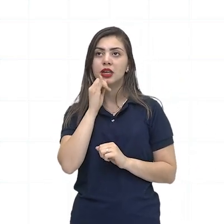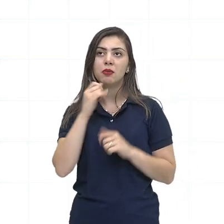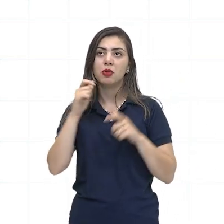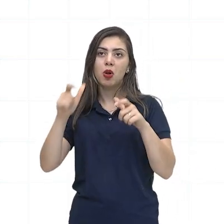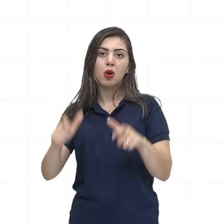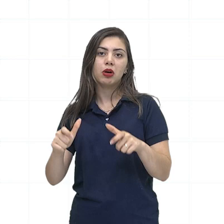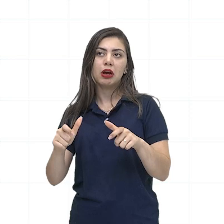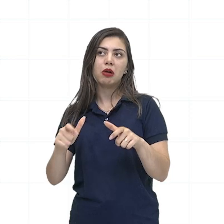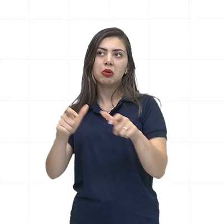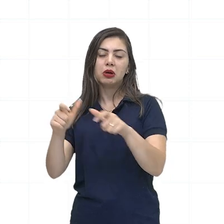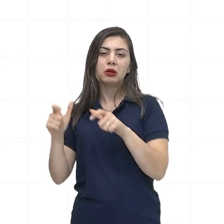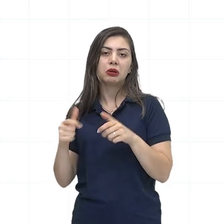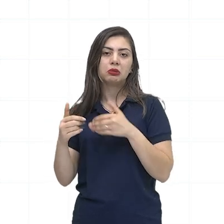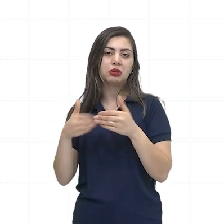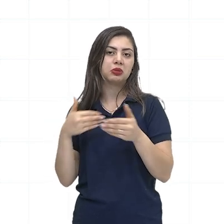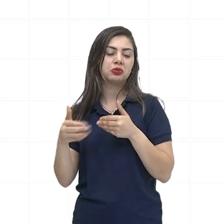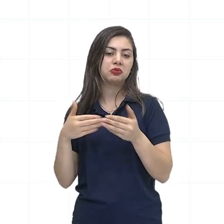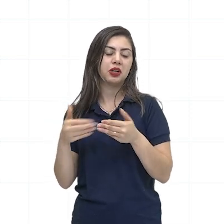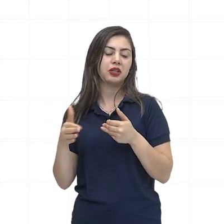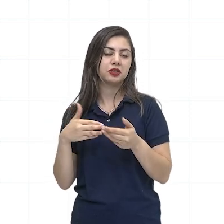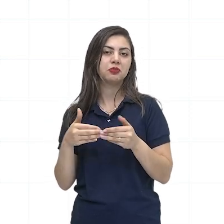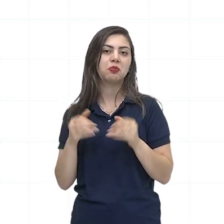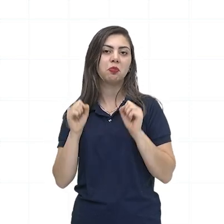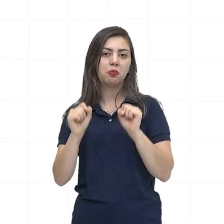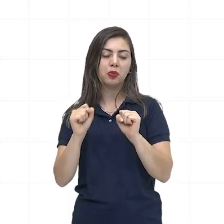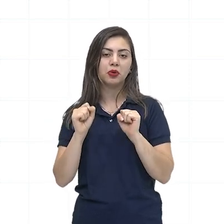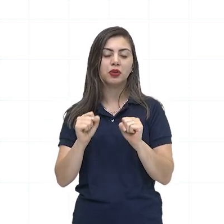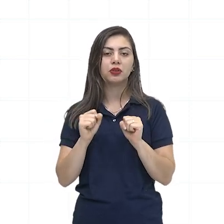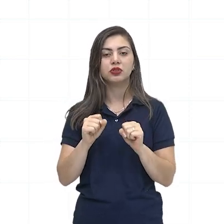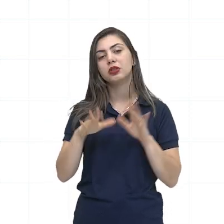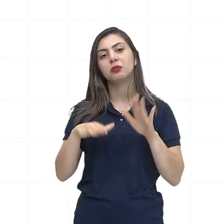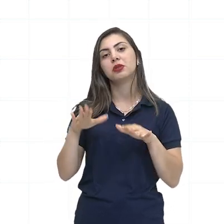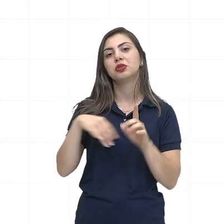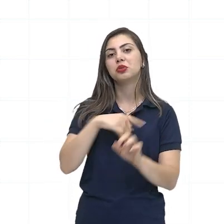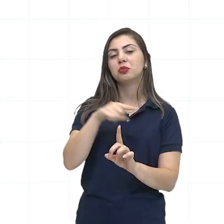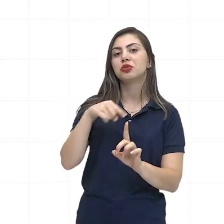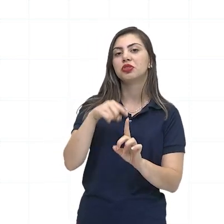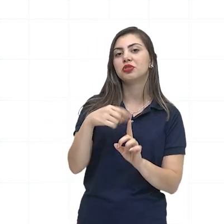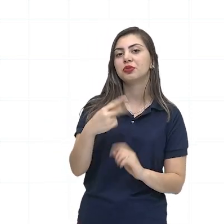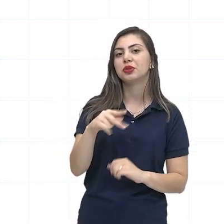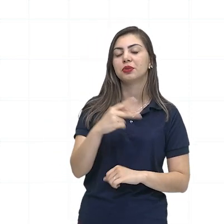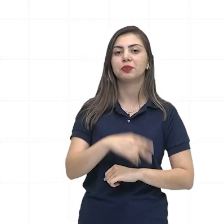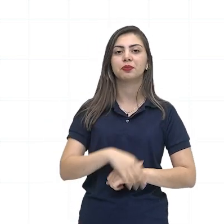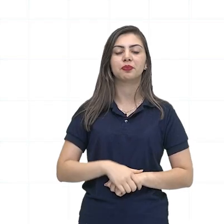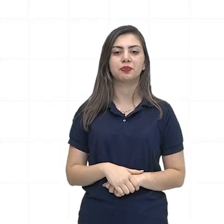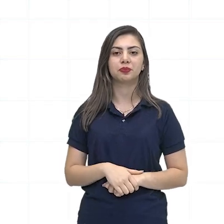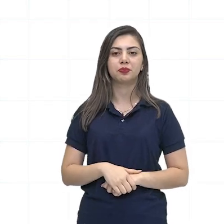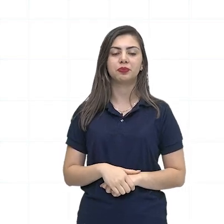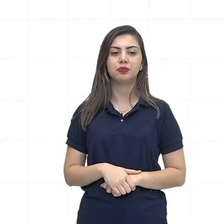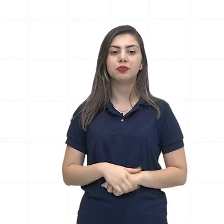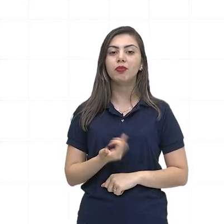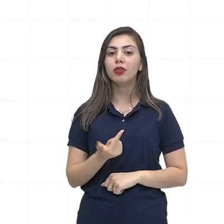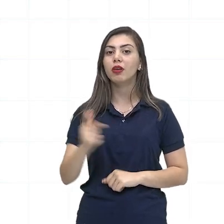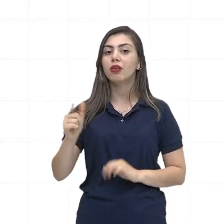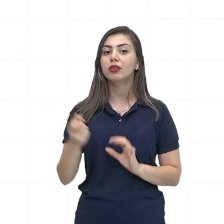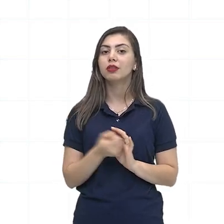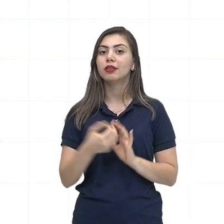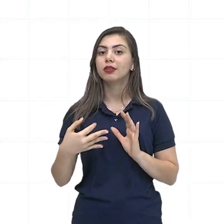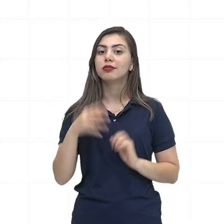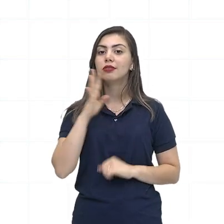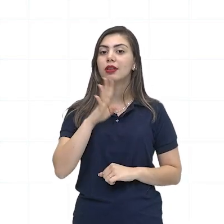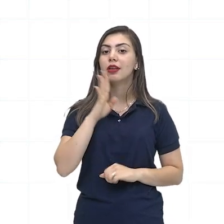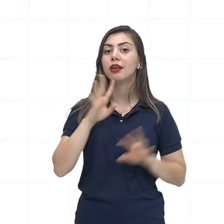forma de atividade física livre, depende aí do espaço onde você está e da sua afinidade também com a ginástica, né?